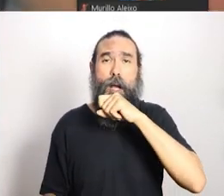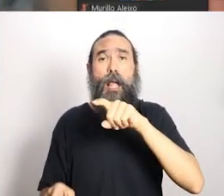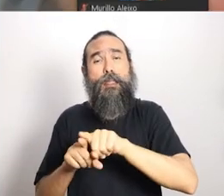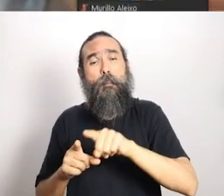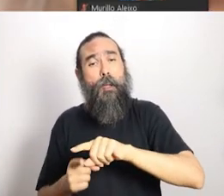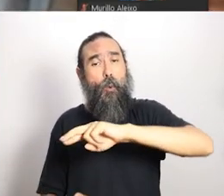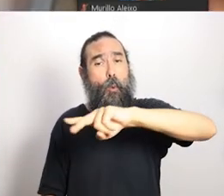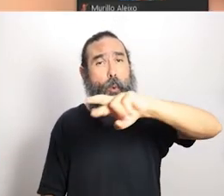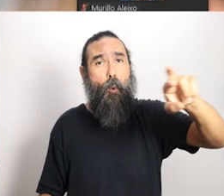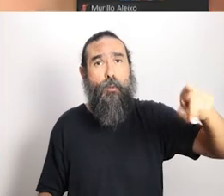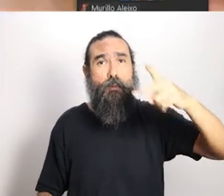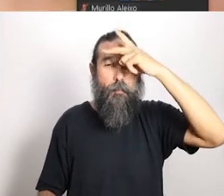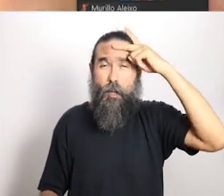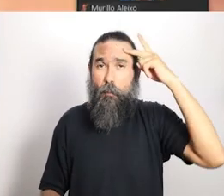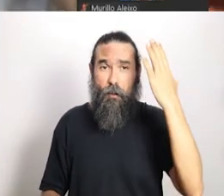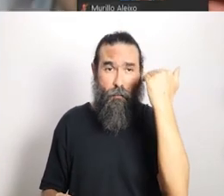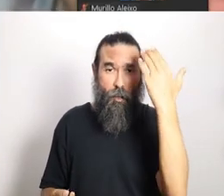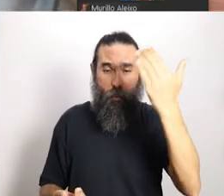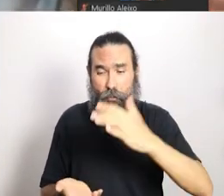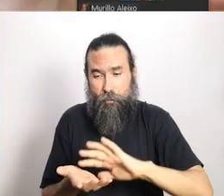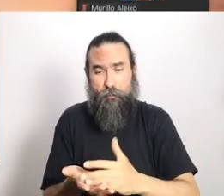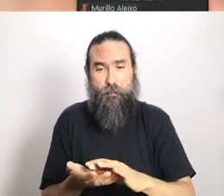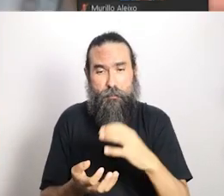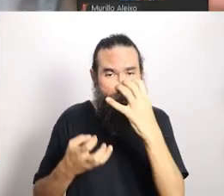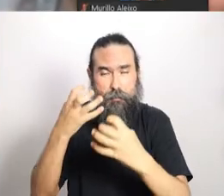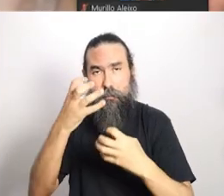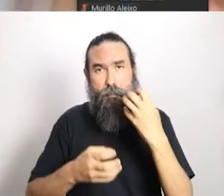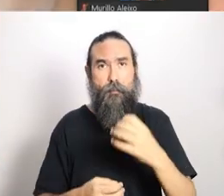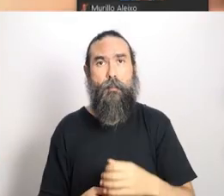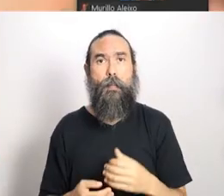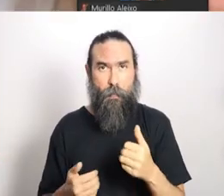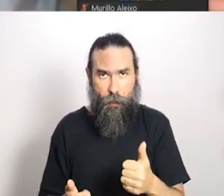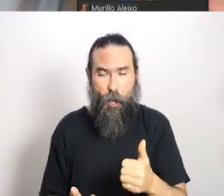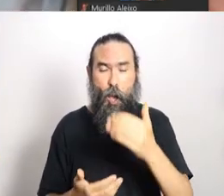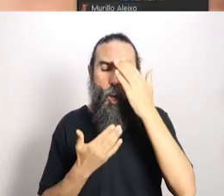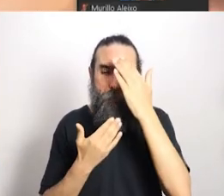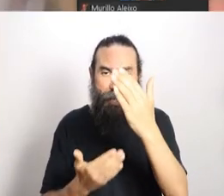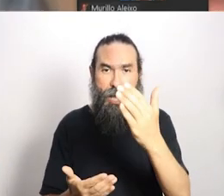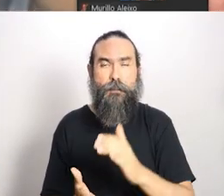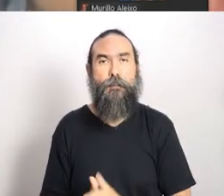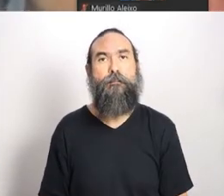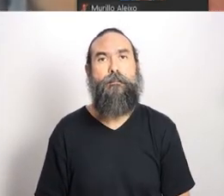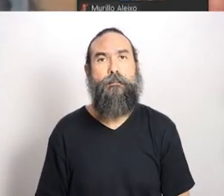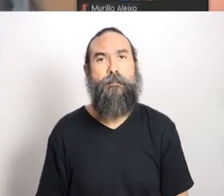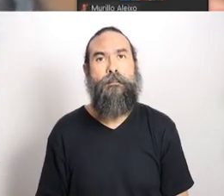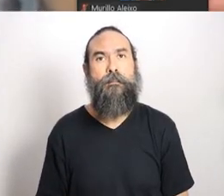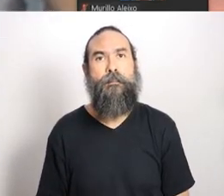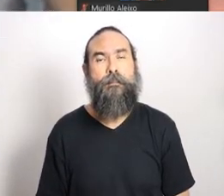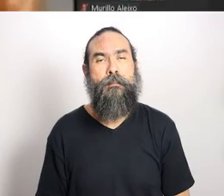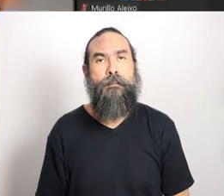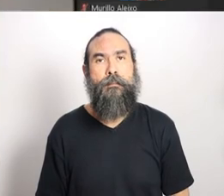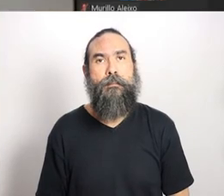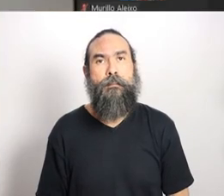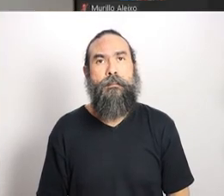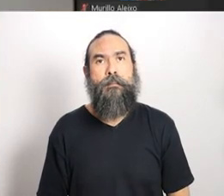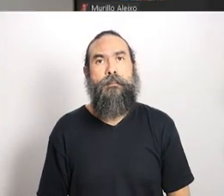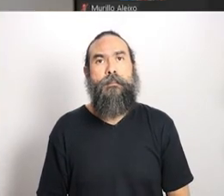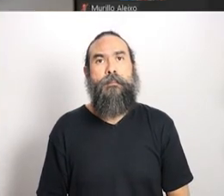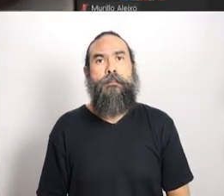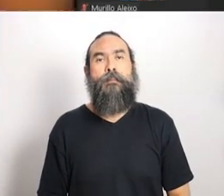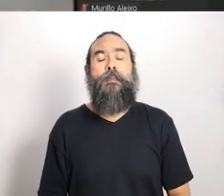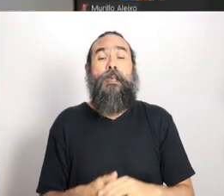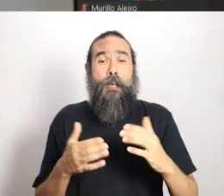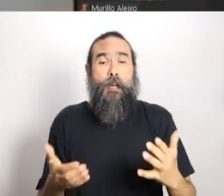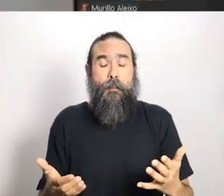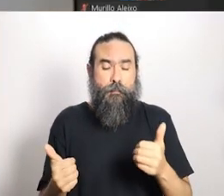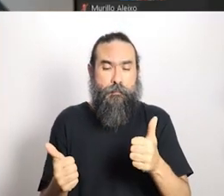está aqui presente. Vamos cantar para os nossos, vamos cantar para quem valoriza o que a gente faz, tá? Obrigado. Então,